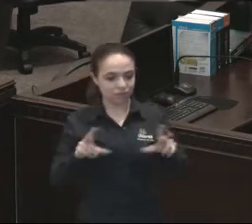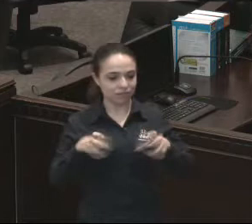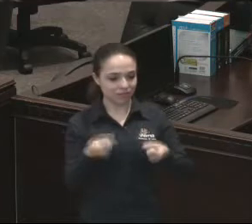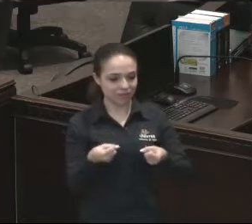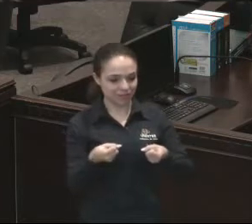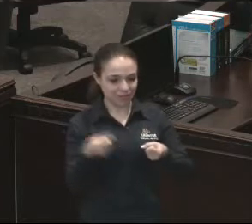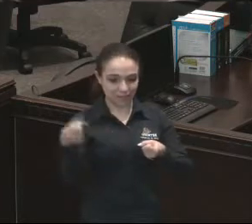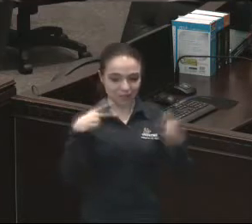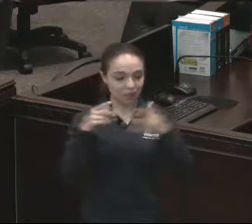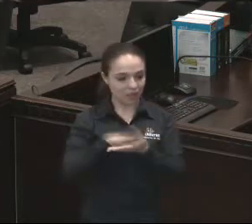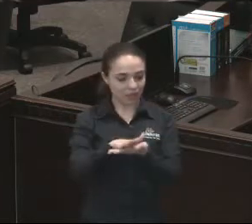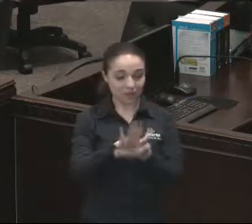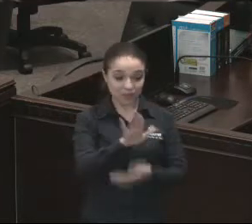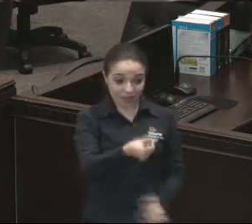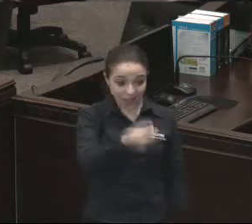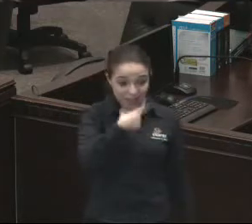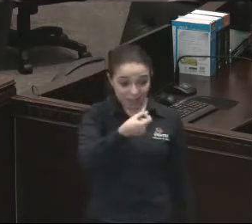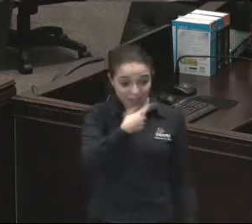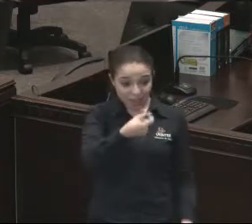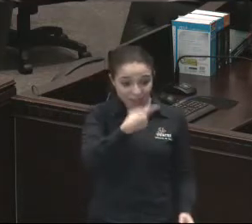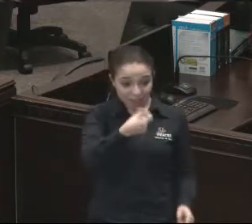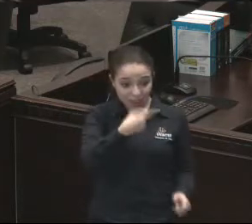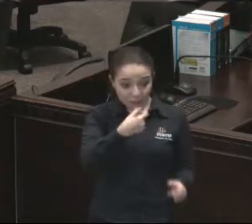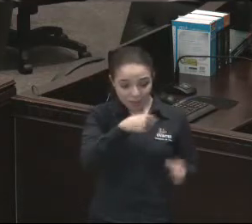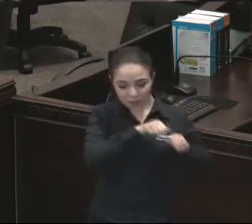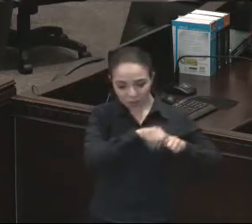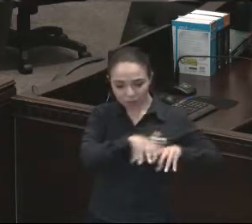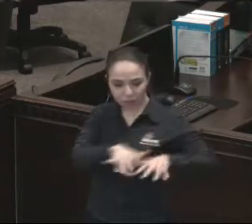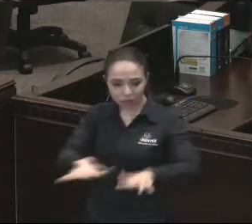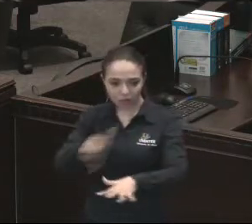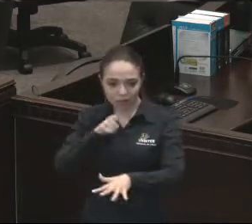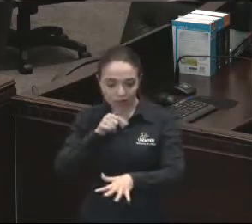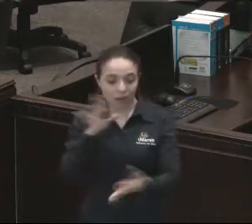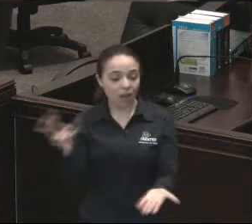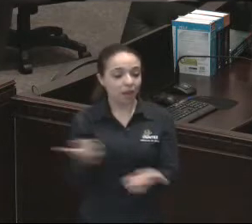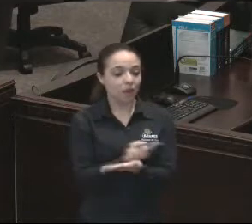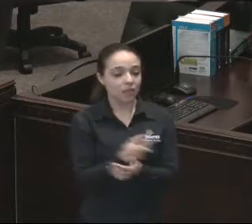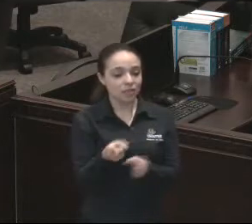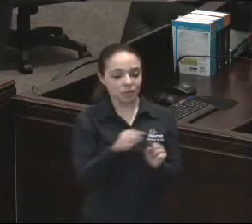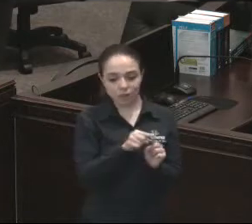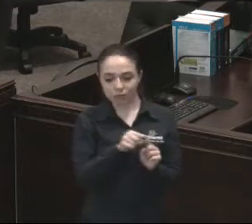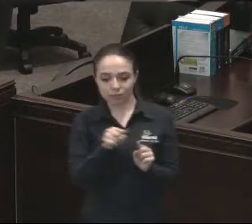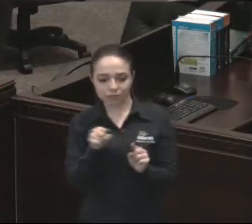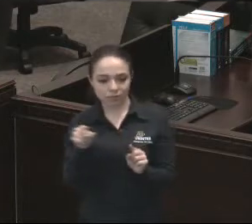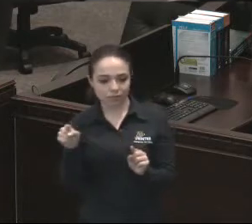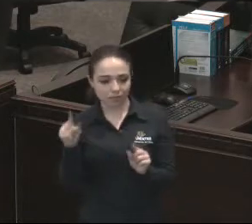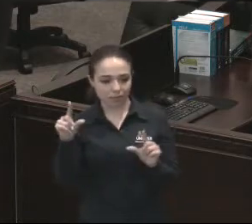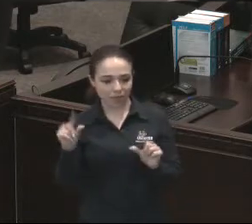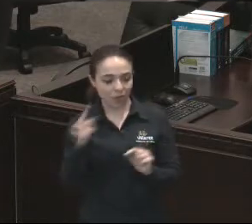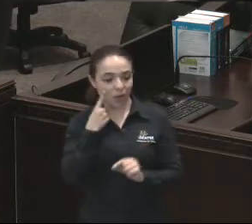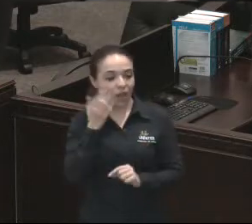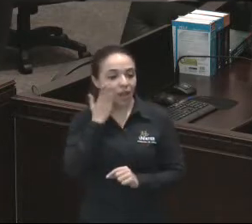que os anti-inflamatórios, a presença dos anti-inflamatórios na água, fez com essa produção de óxido nítrico?